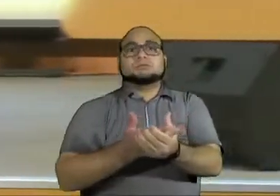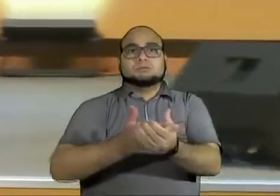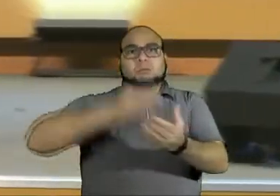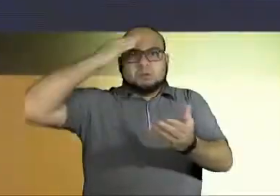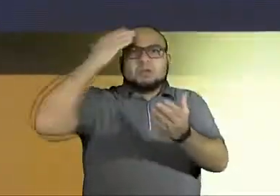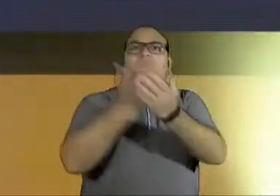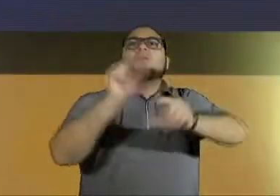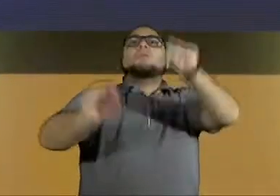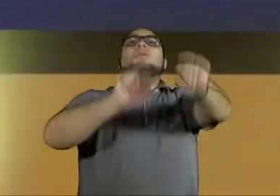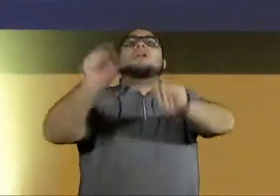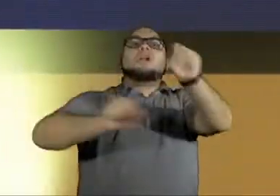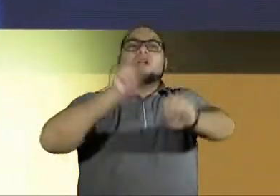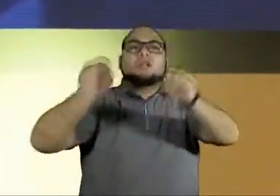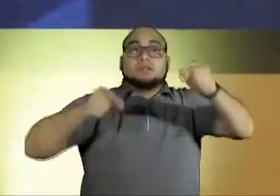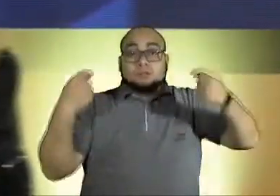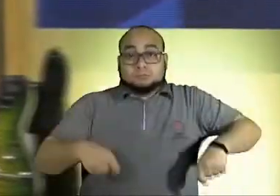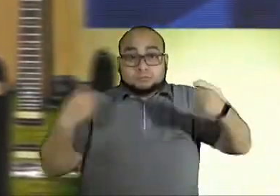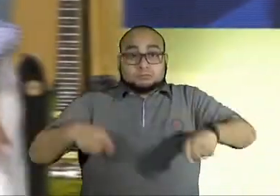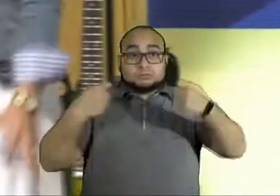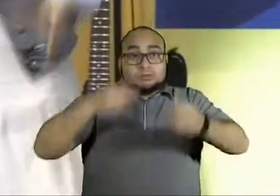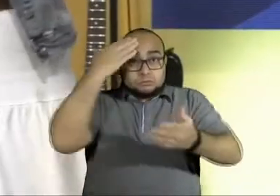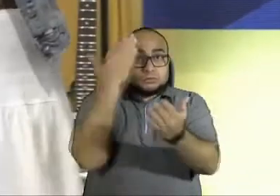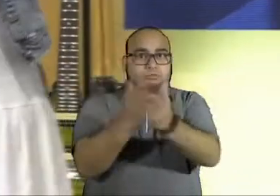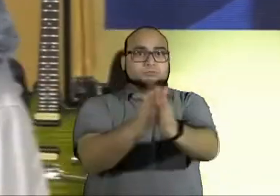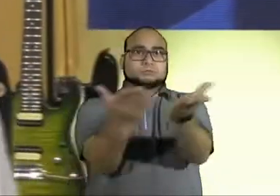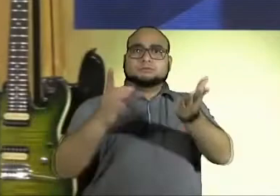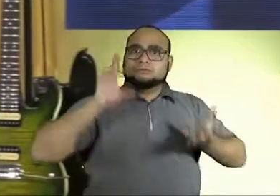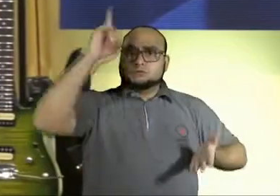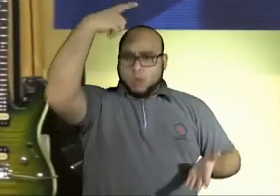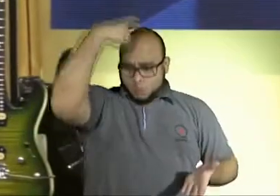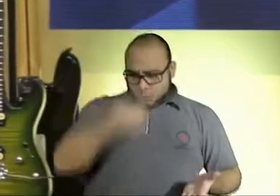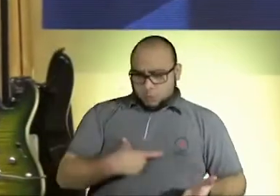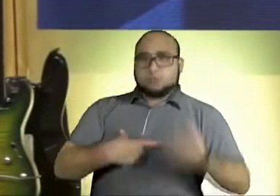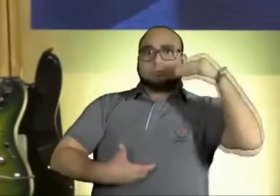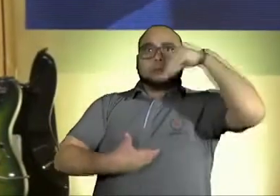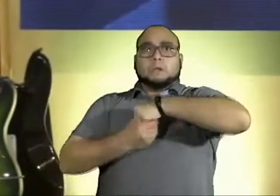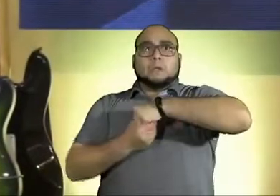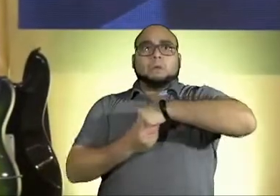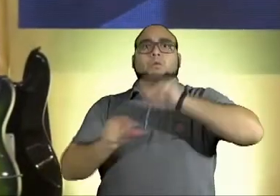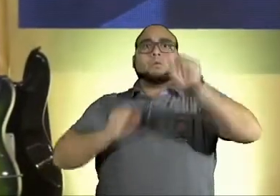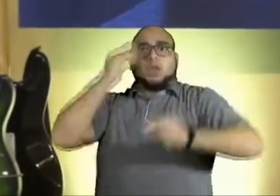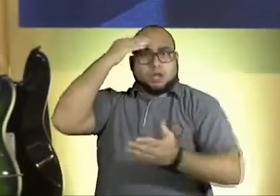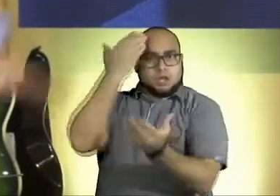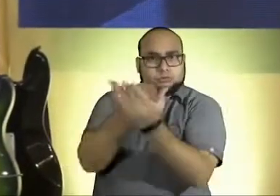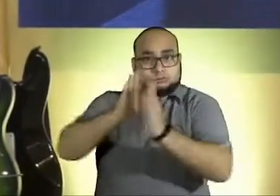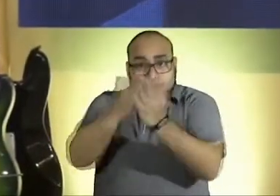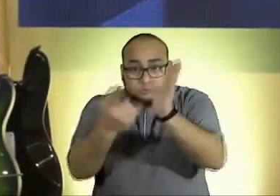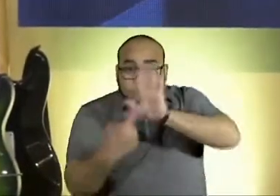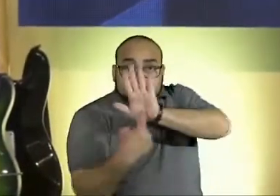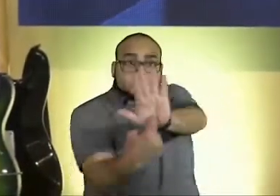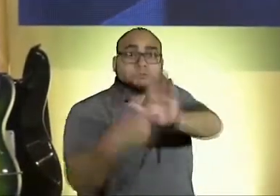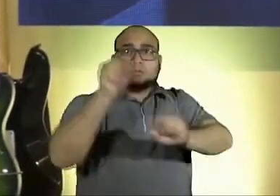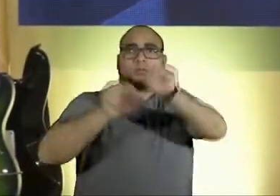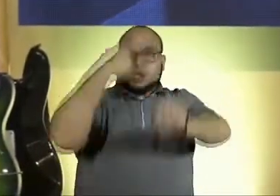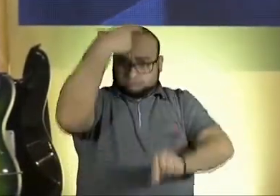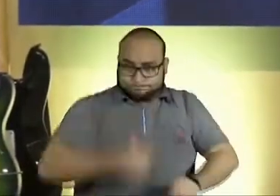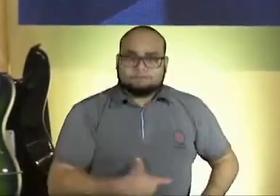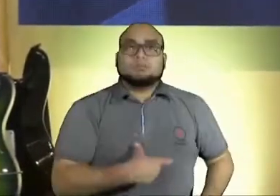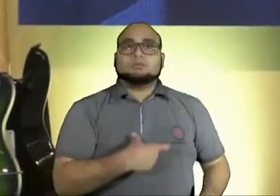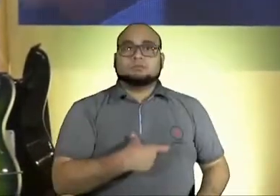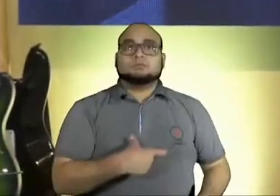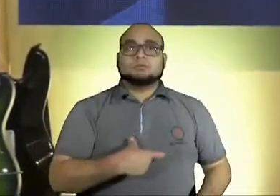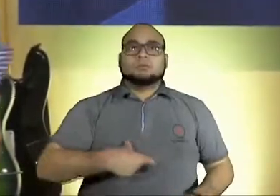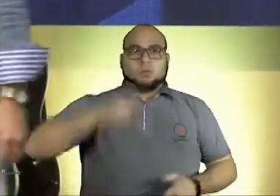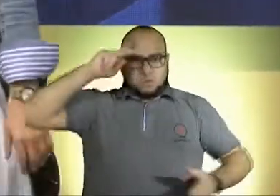Eu preciso crer no que a Bíblia diz sobre mim. Eu preciso crer no que a palavra de Deus diz sobre mim. E quando isto acontecer,